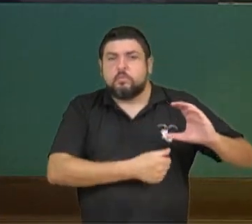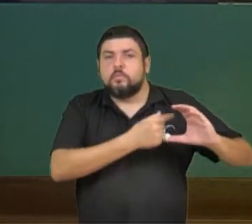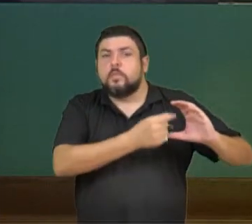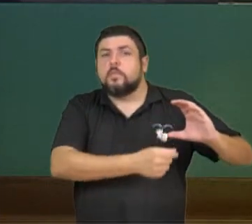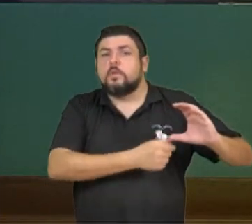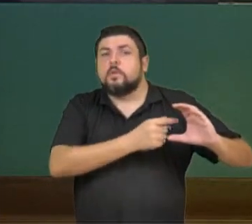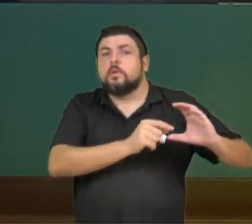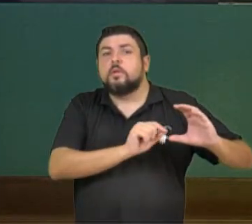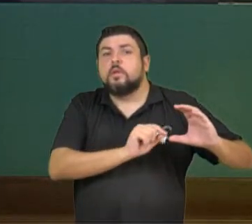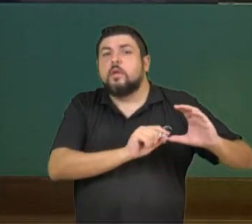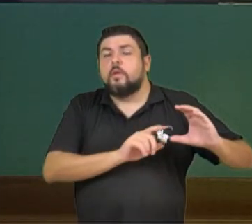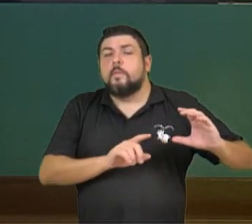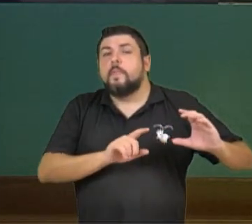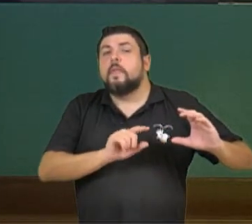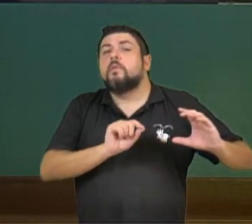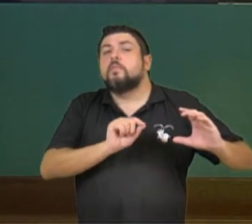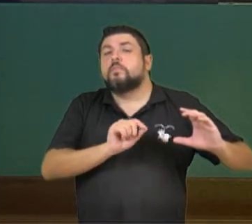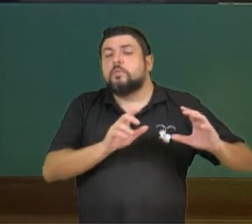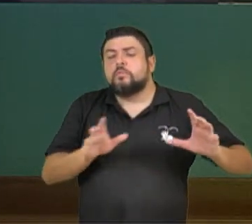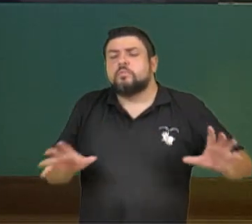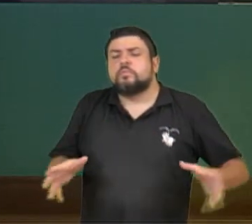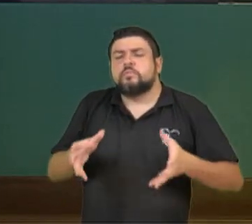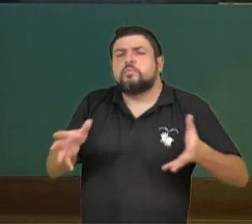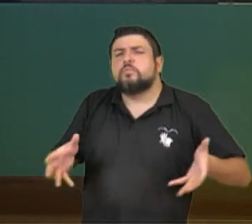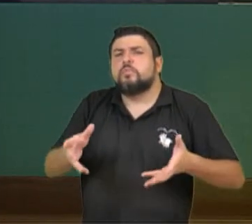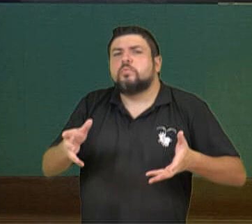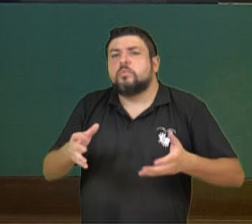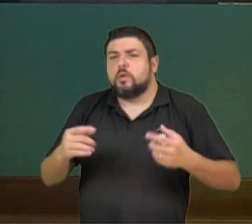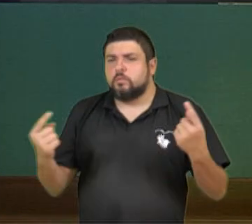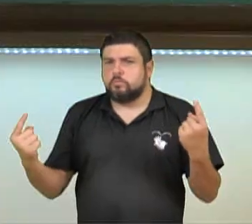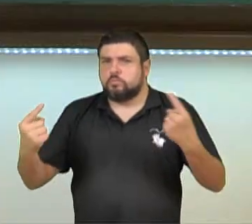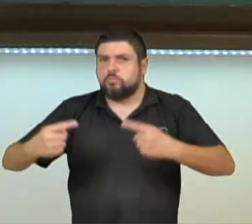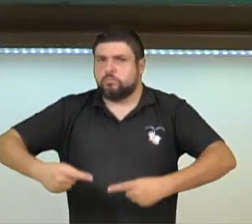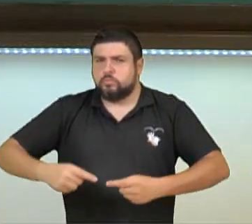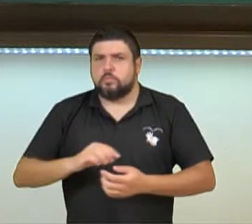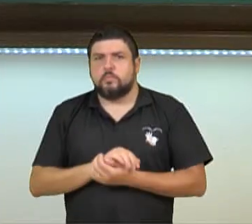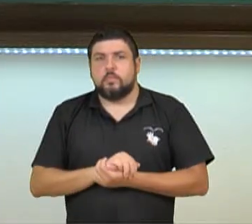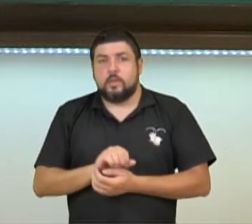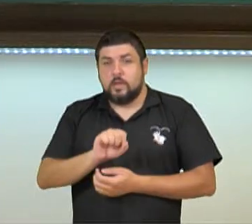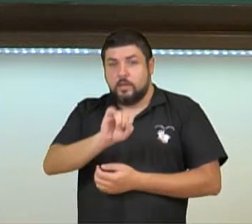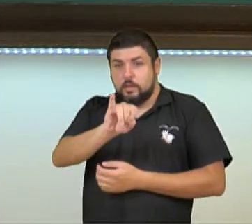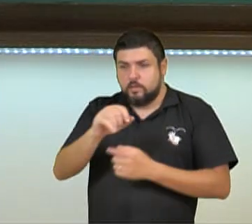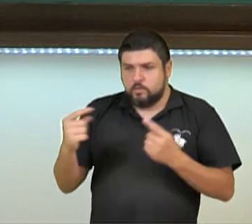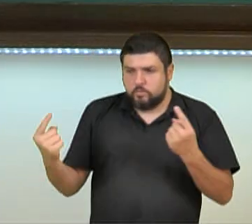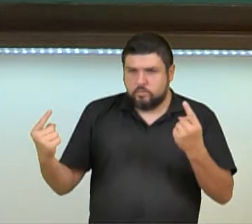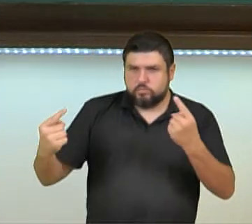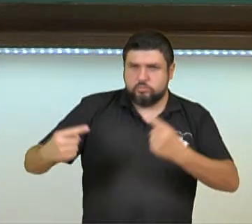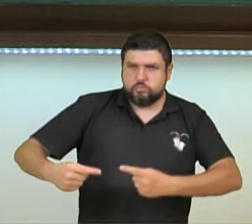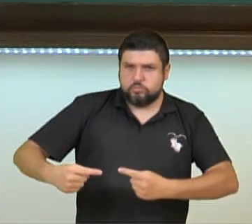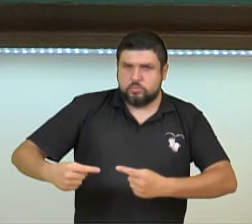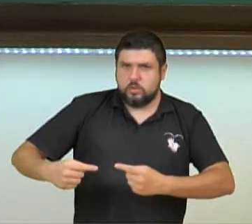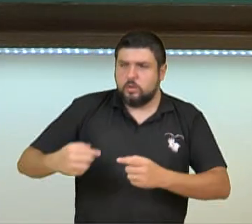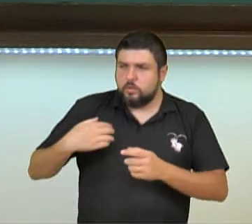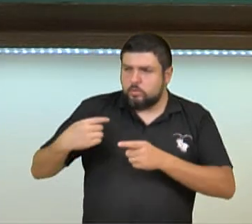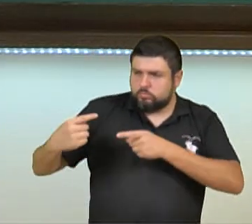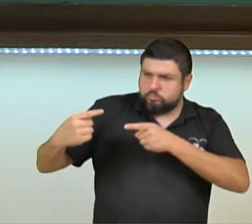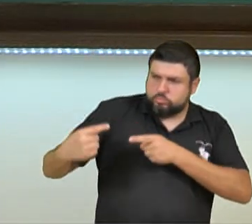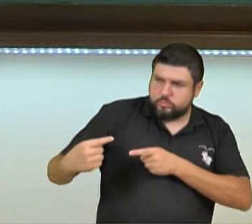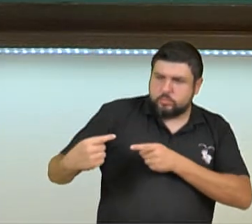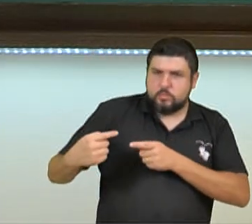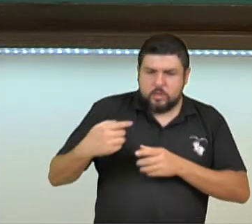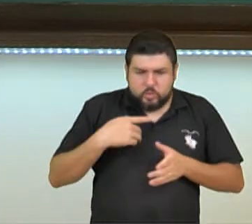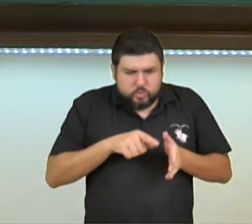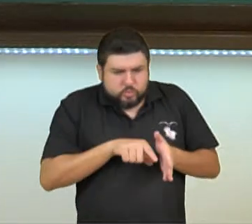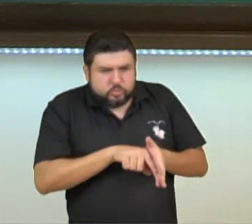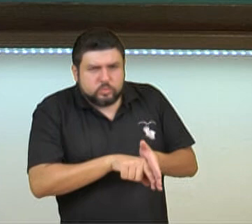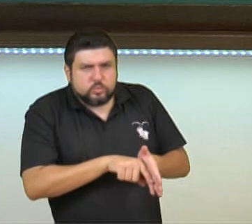concorrência. Porque na medida que você tem concorrência, nós também temos conhecimento, e isso é uma coisa ótima. Só